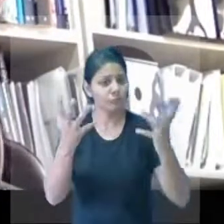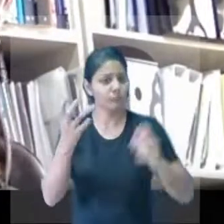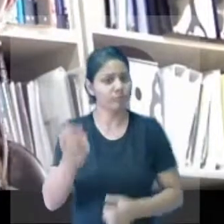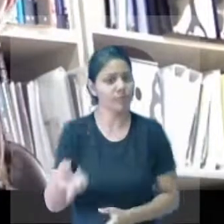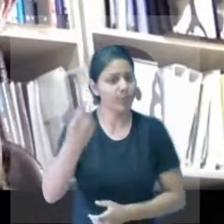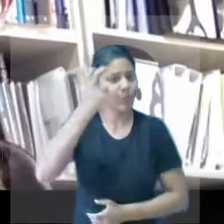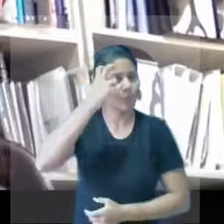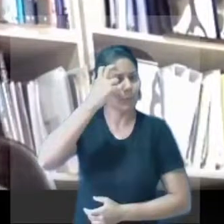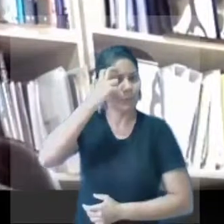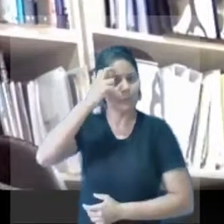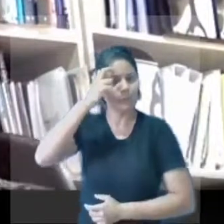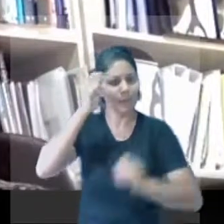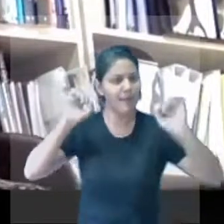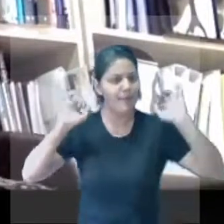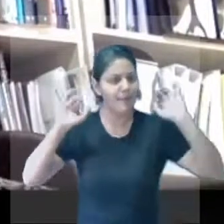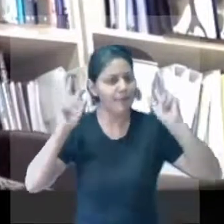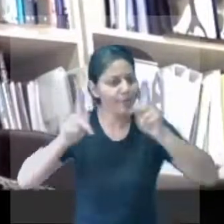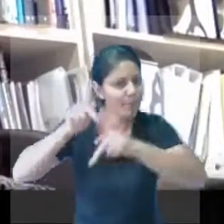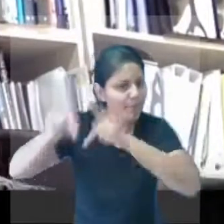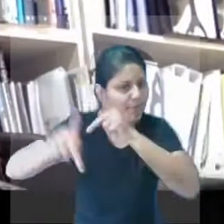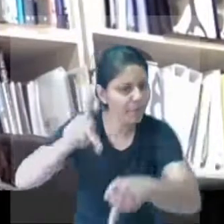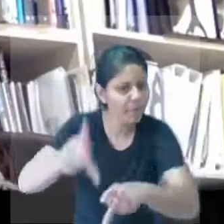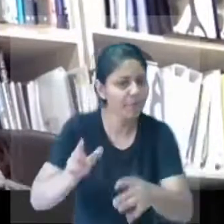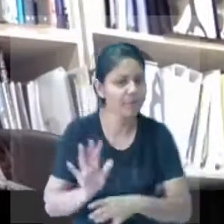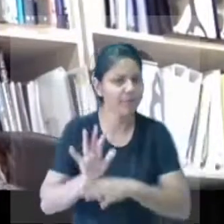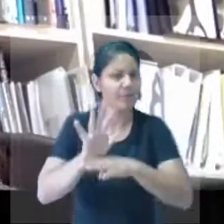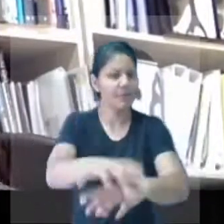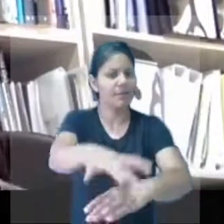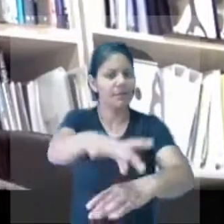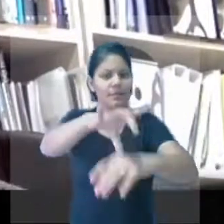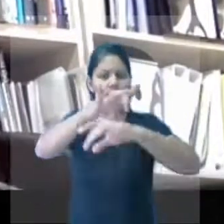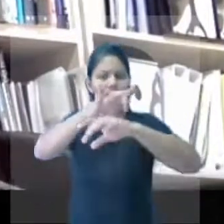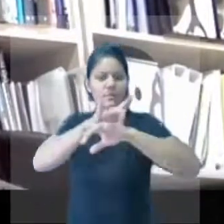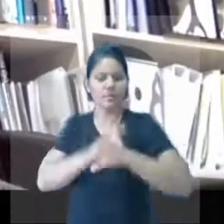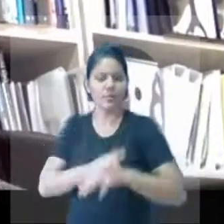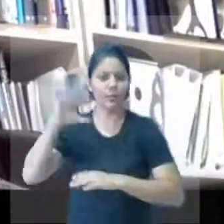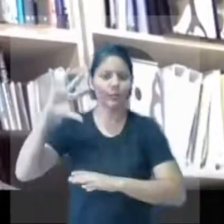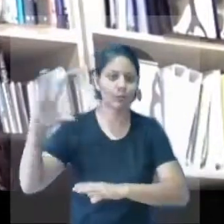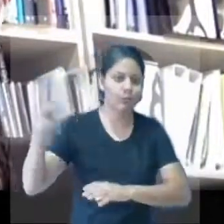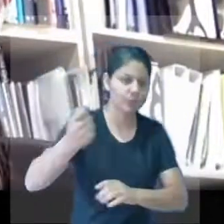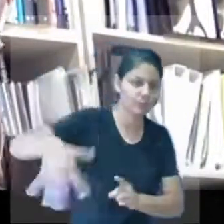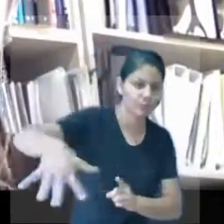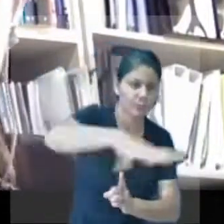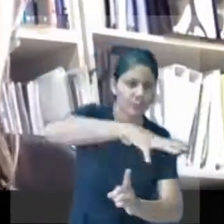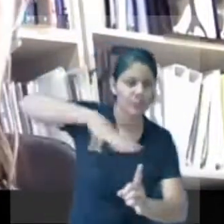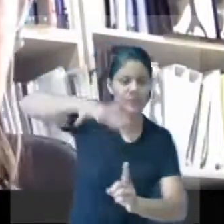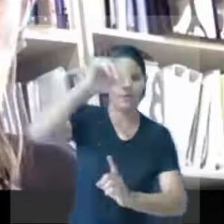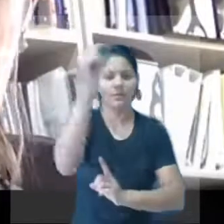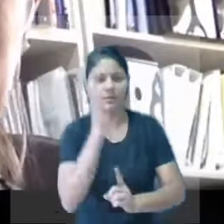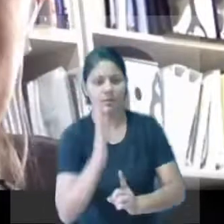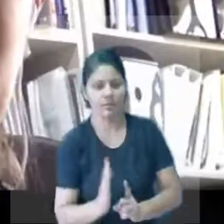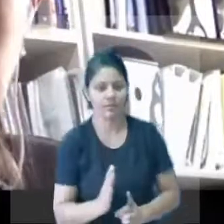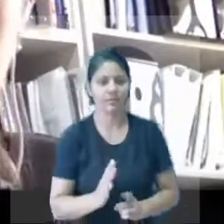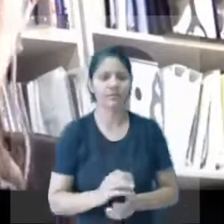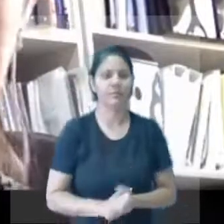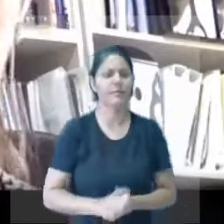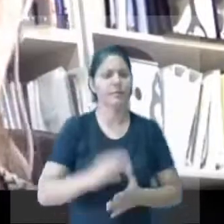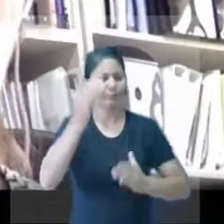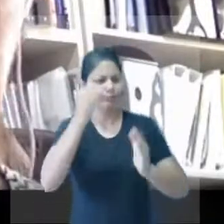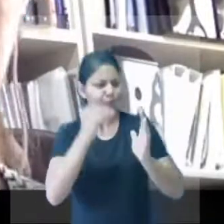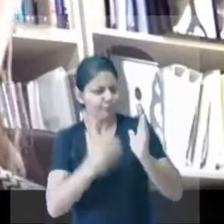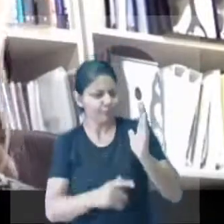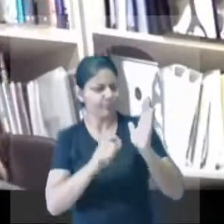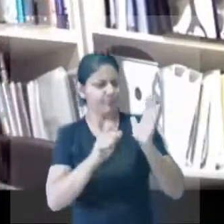deverão ser levados e efeito em todo o território nacional. Aí pula mais um pouquinho aqui alguns artigos, e no